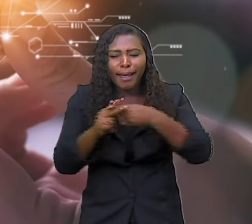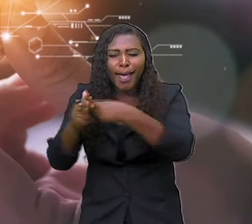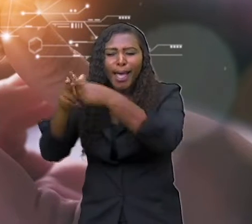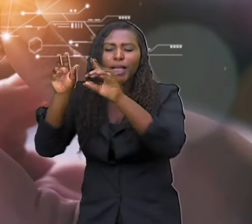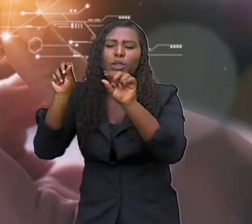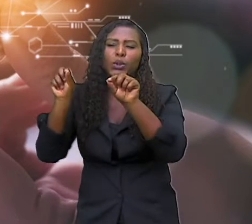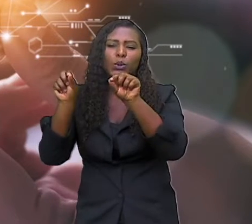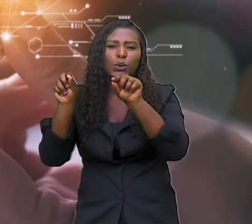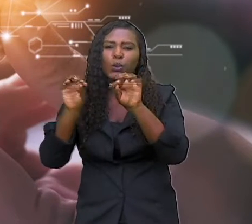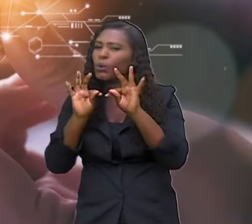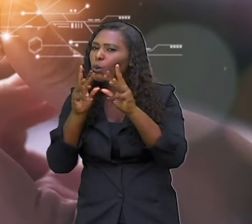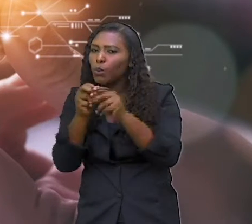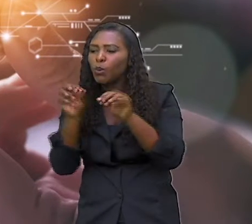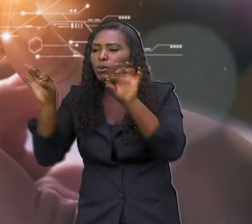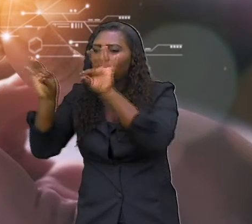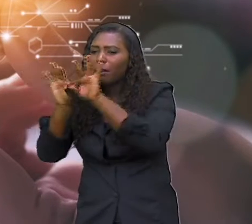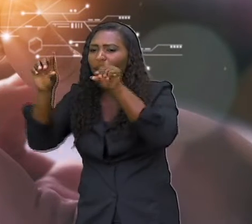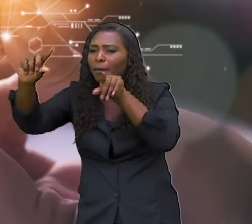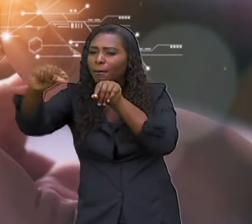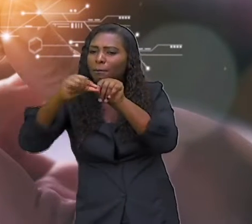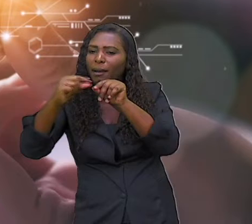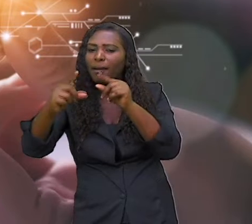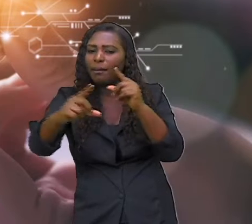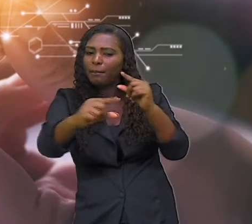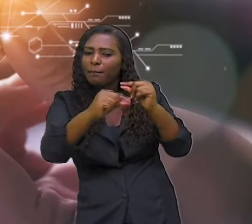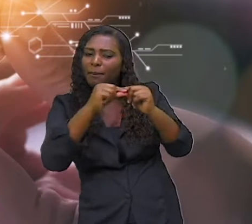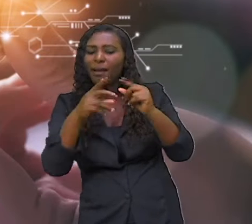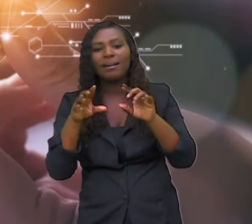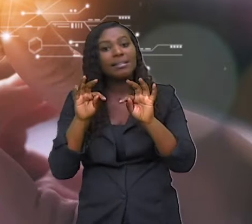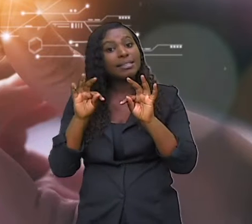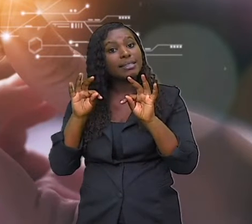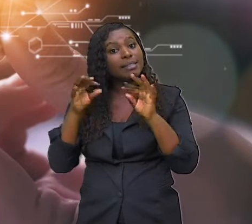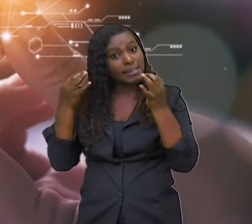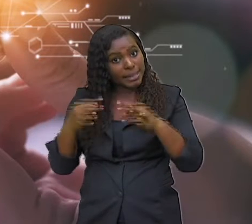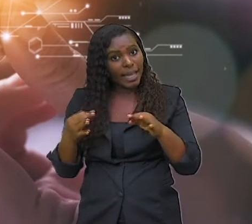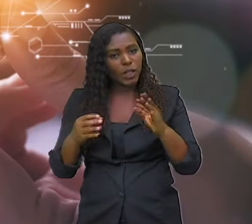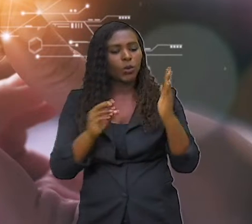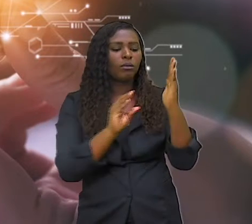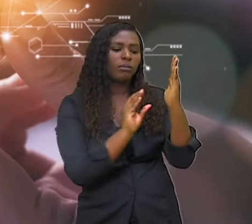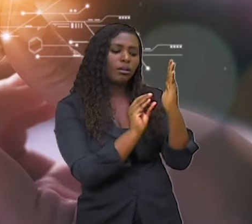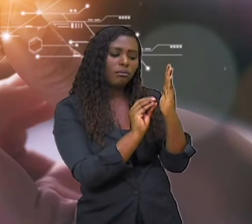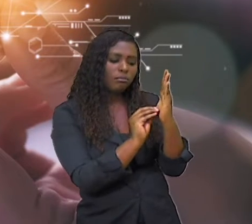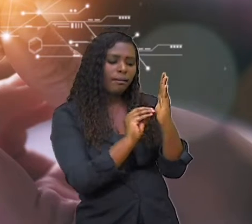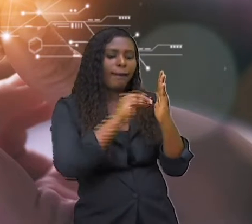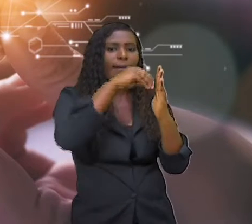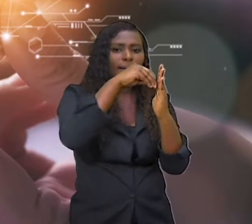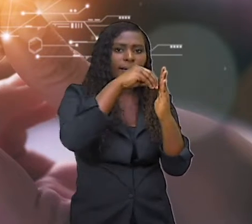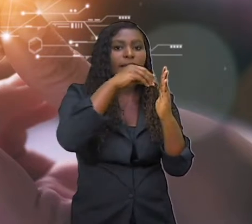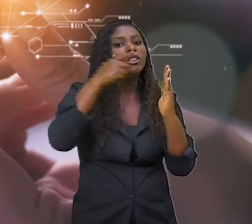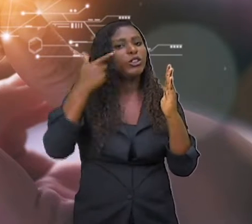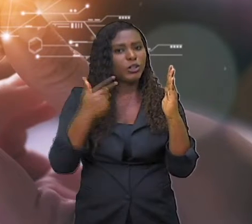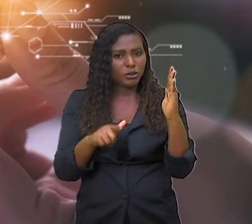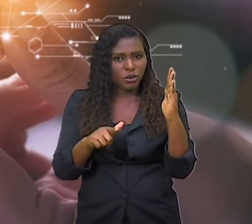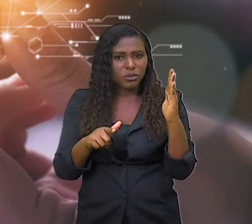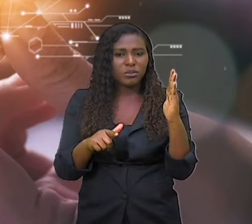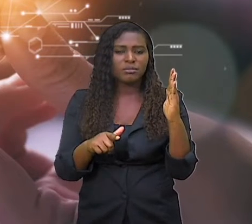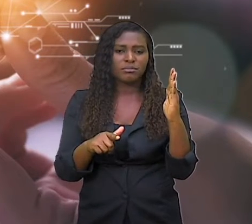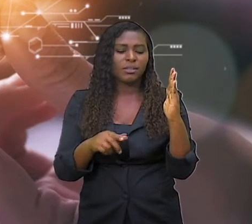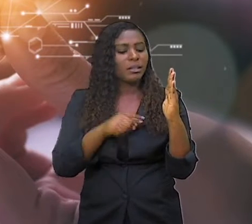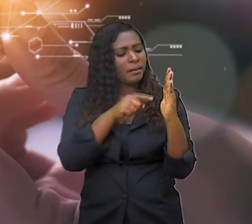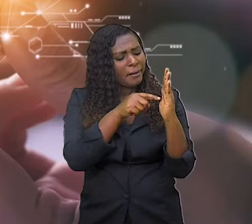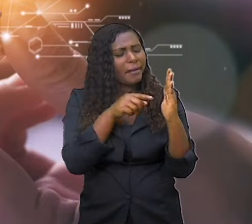essa chave. E ele vai continuar funcionando como antes de os disjuntores